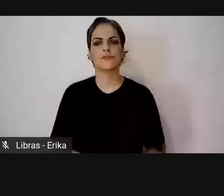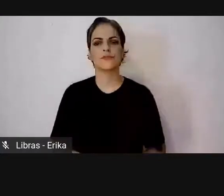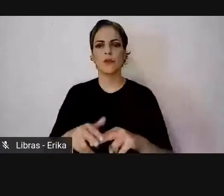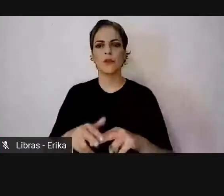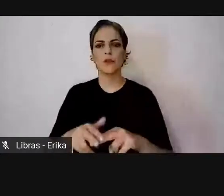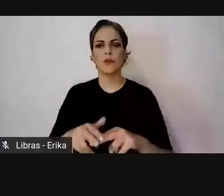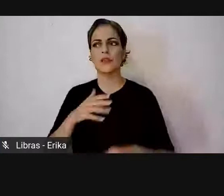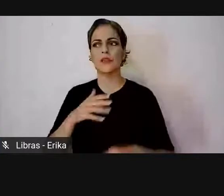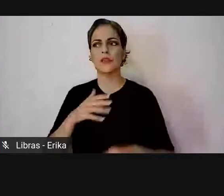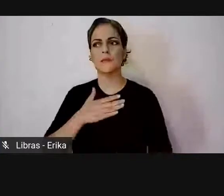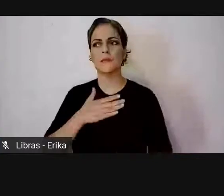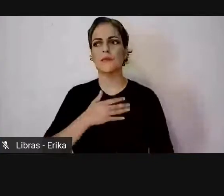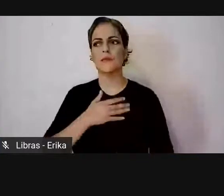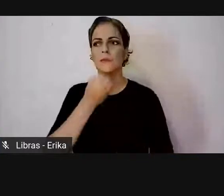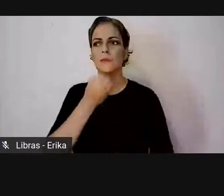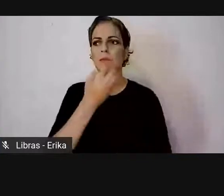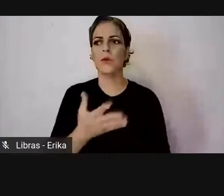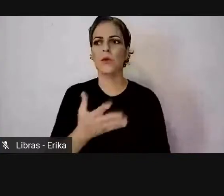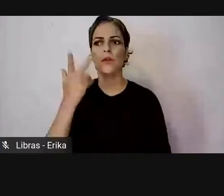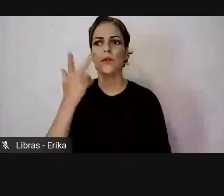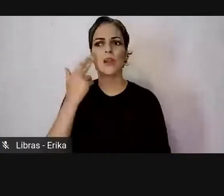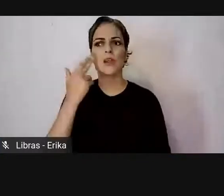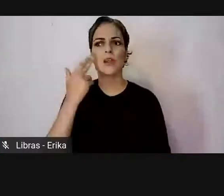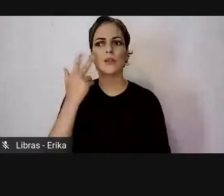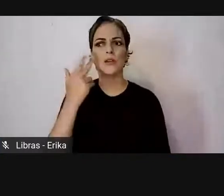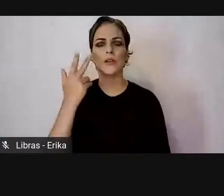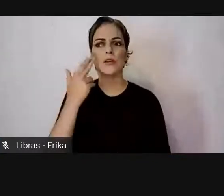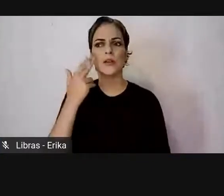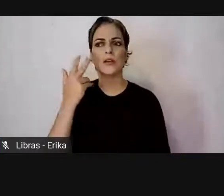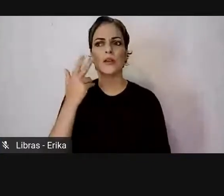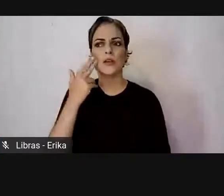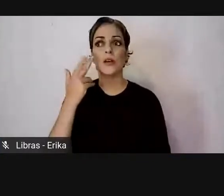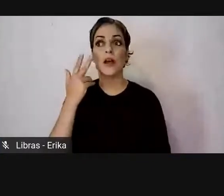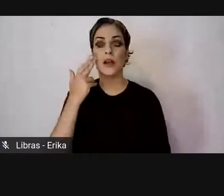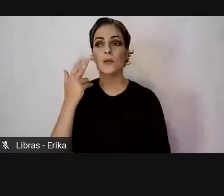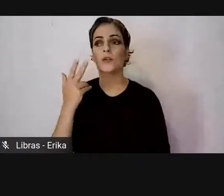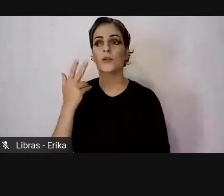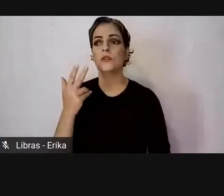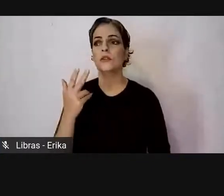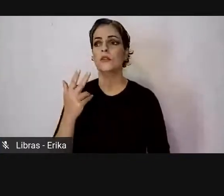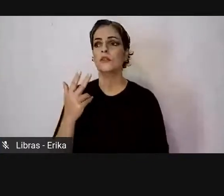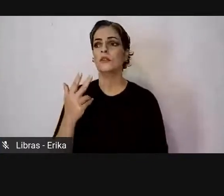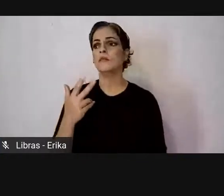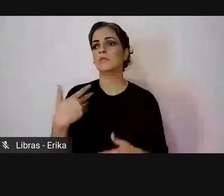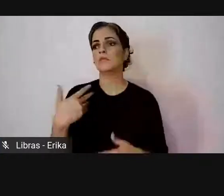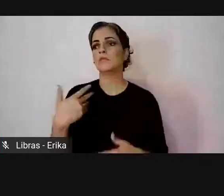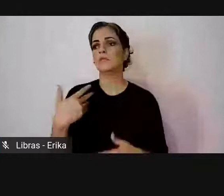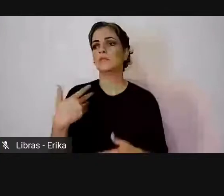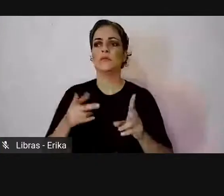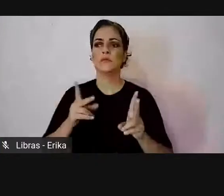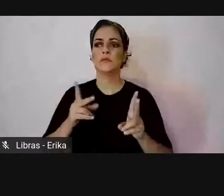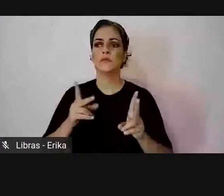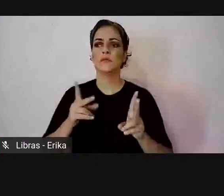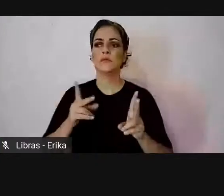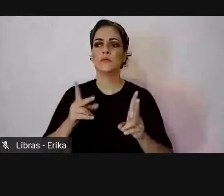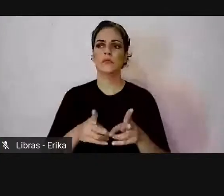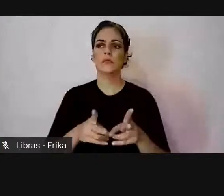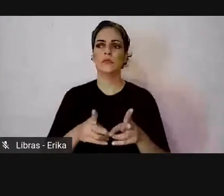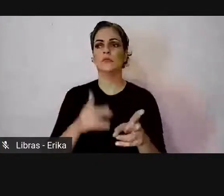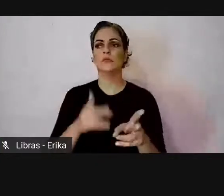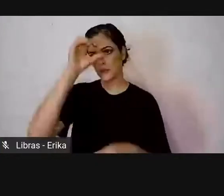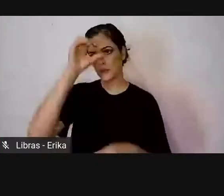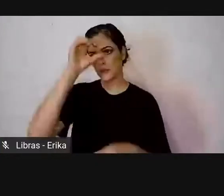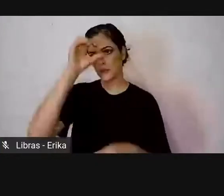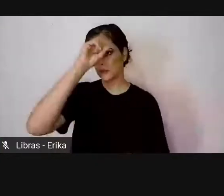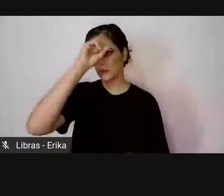tendência de continuar esse aprendizado, e eu acho que, como a gente já teve a oportunidade de conversar outras